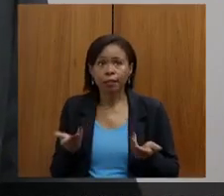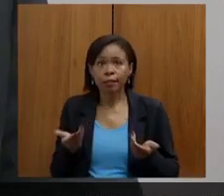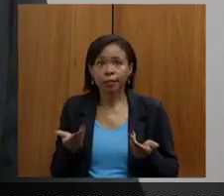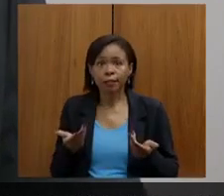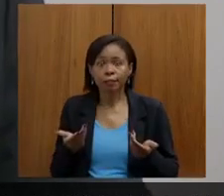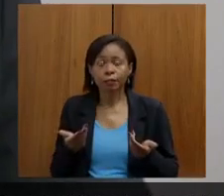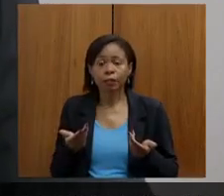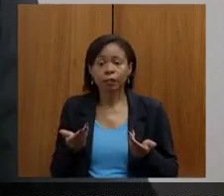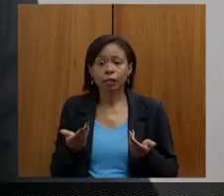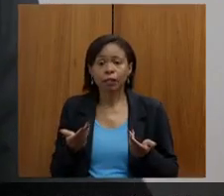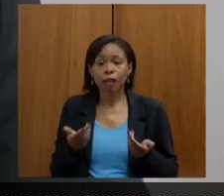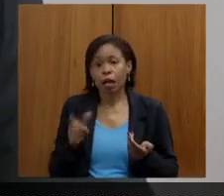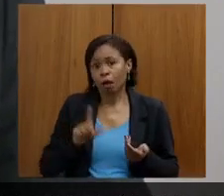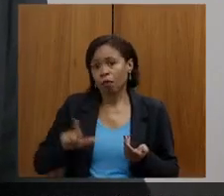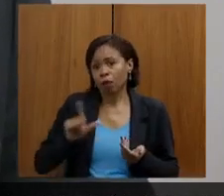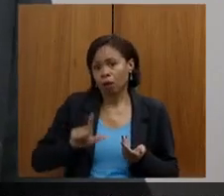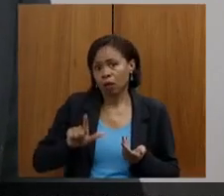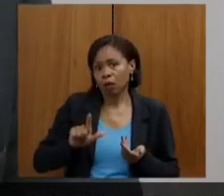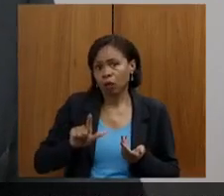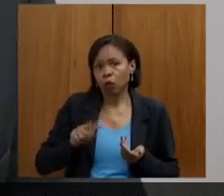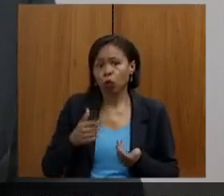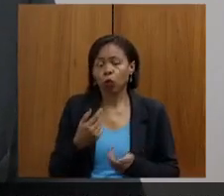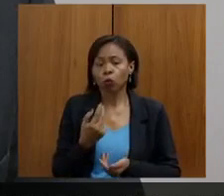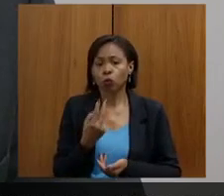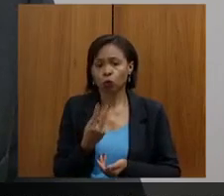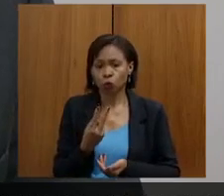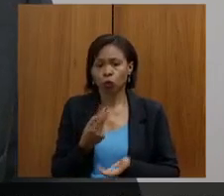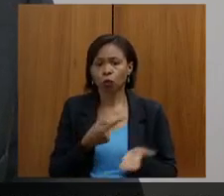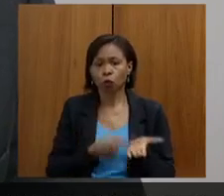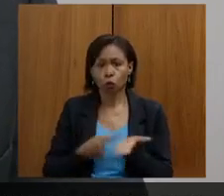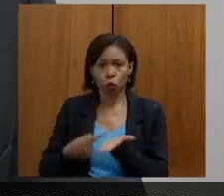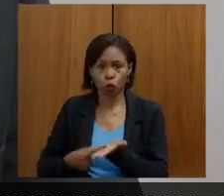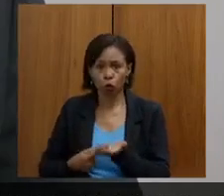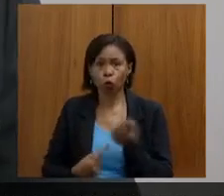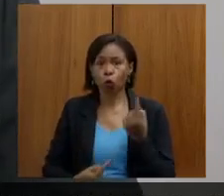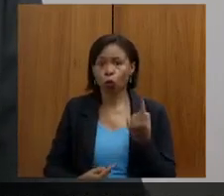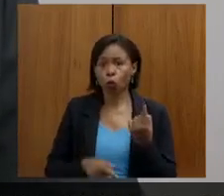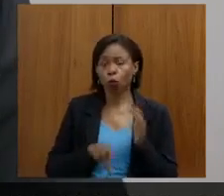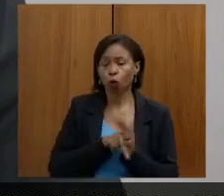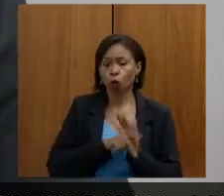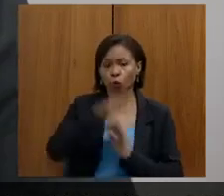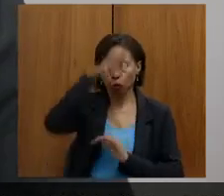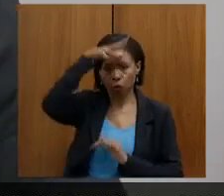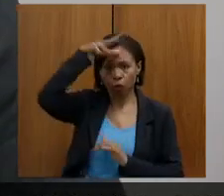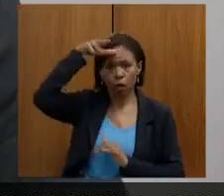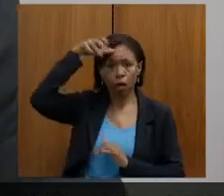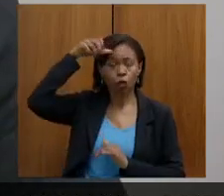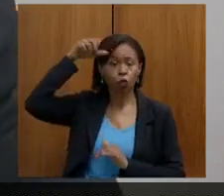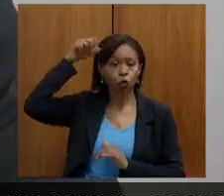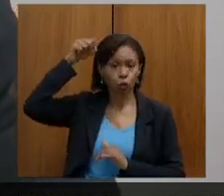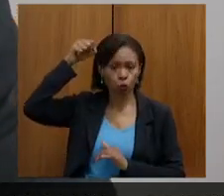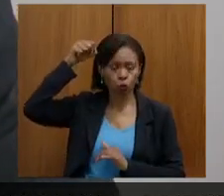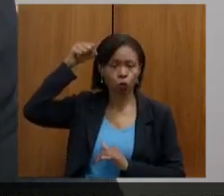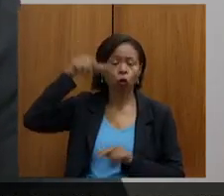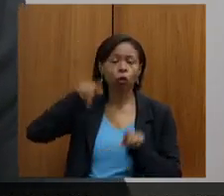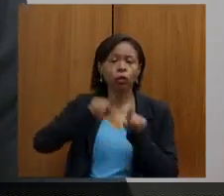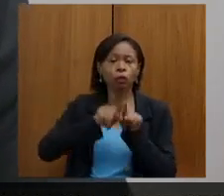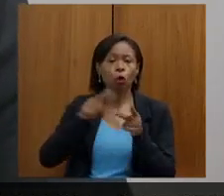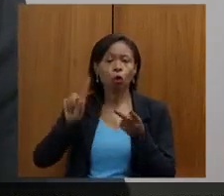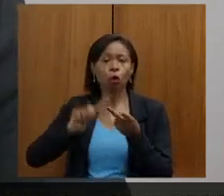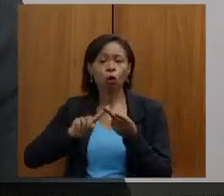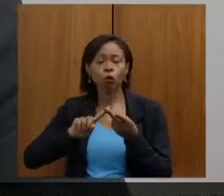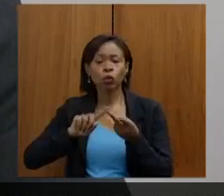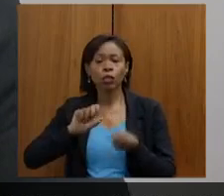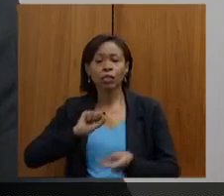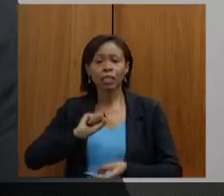com os dois acórdãos um promovido pelo Estado do Mato Grosso e outro para o de Santa Catarina